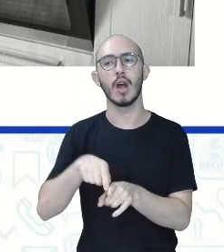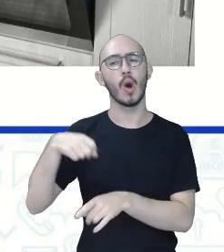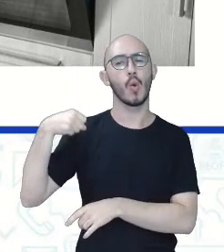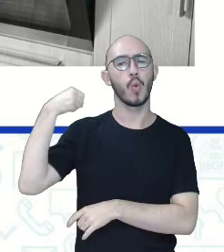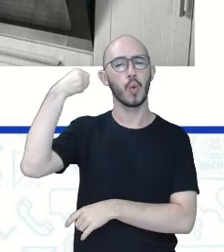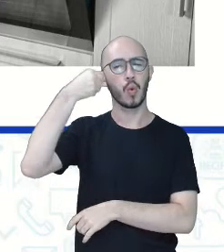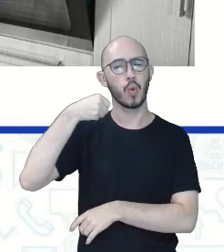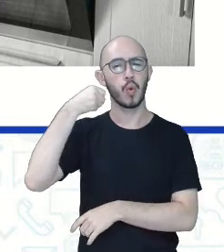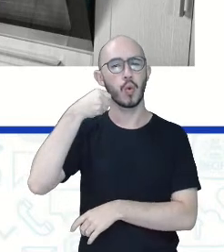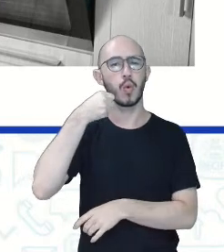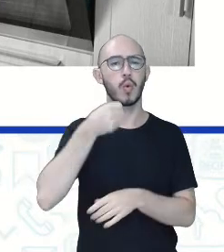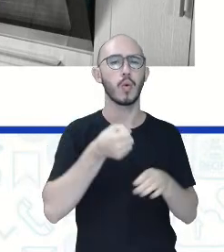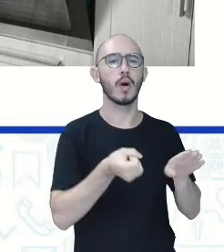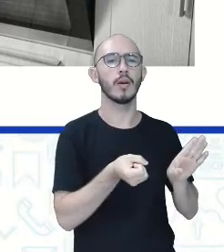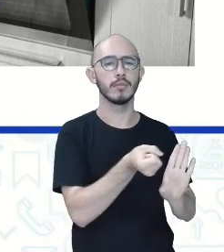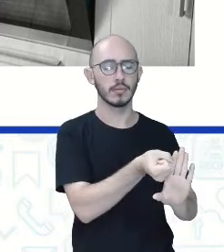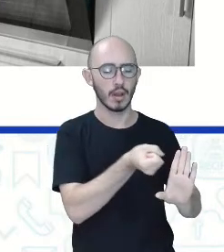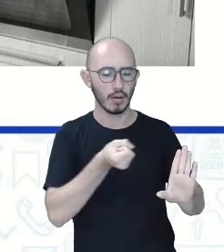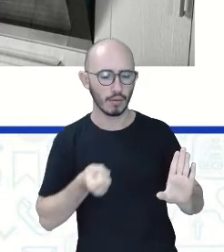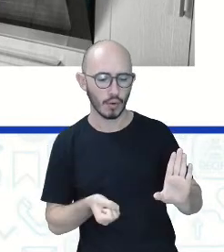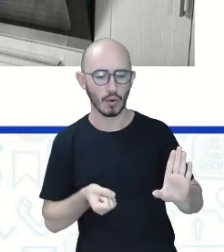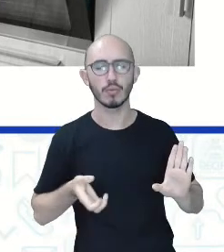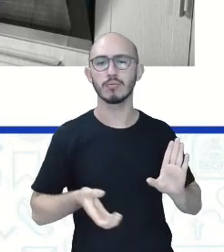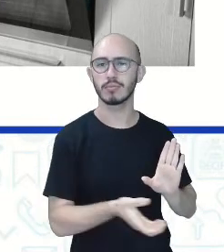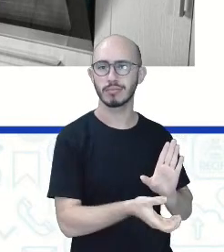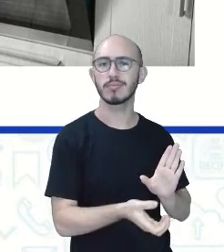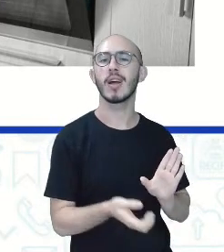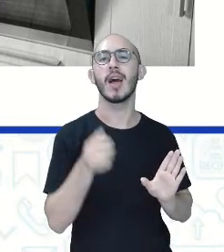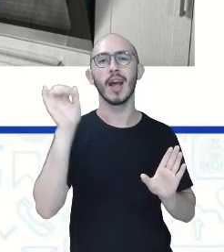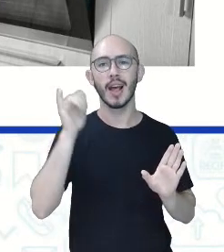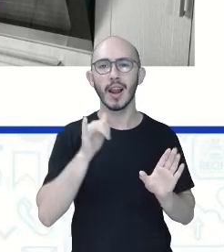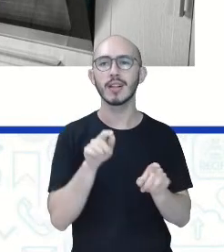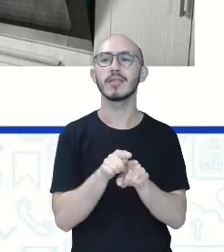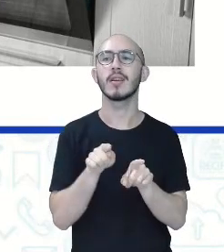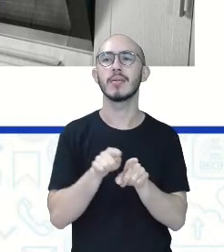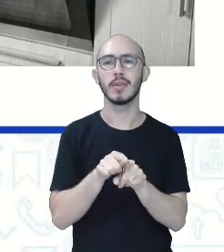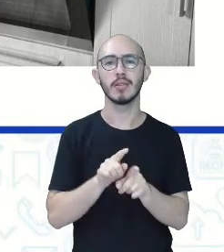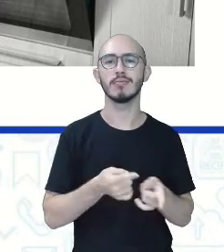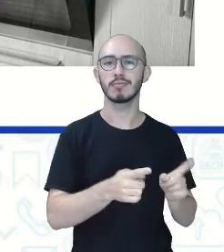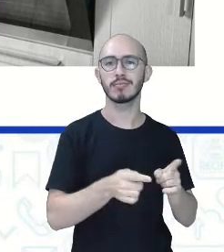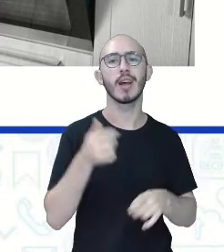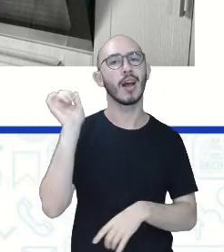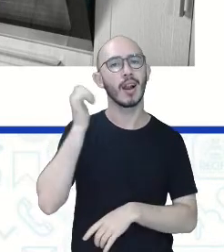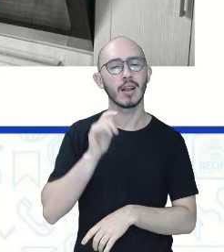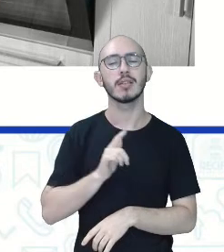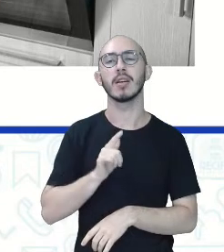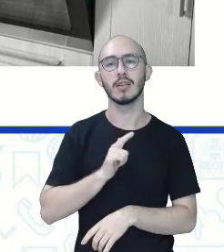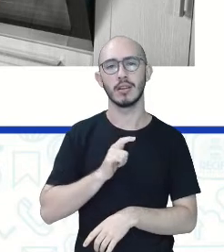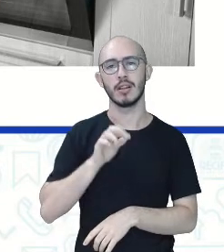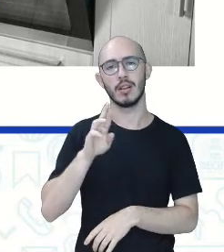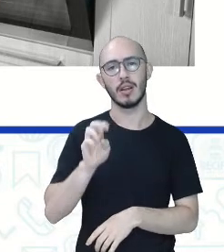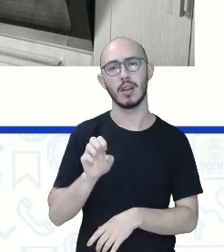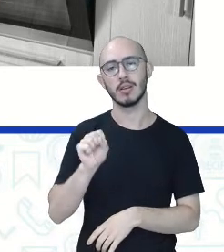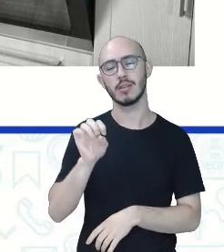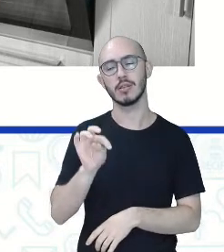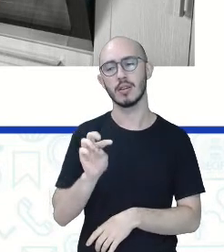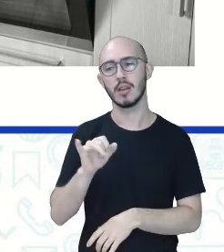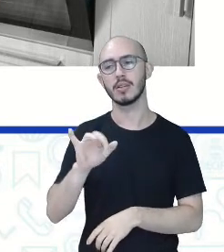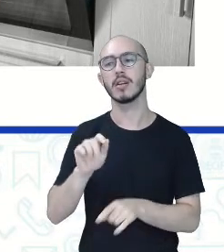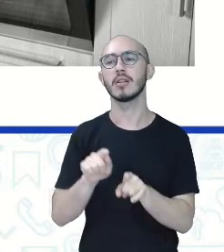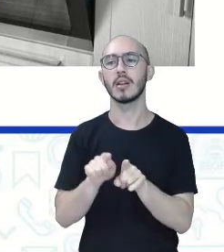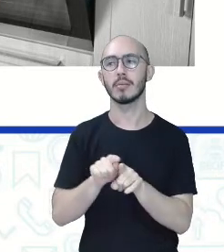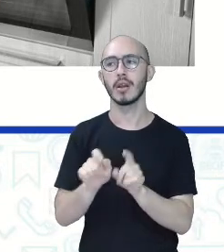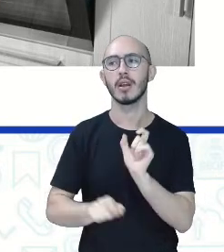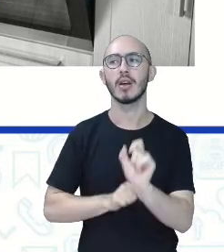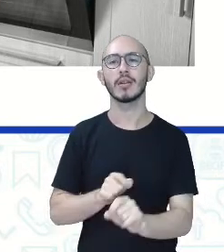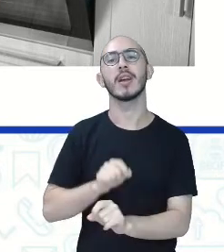forno elétrico, churrasqueiras elétricas, entre outros. Todos esses, eles possuem as resistências e acontece o